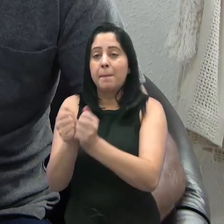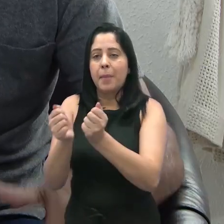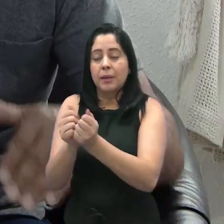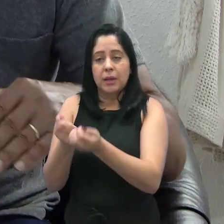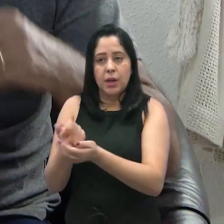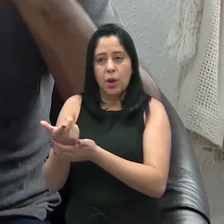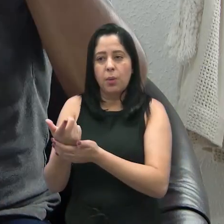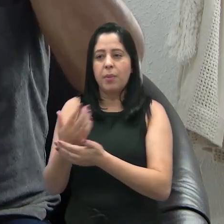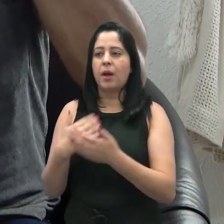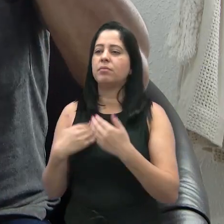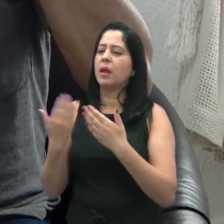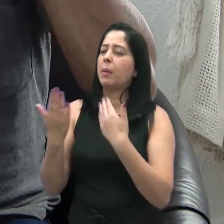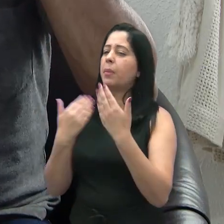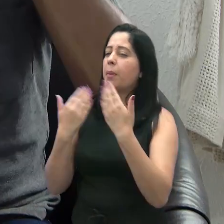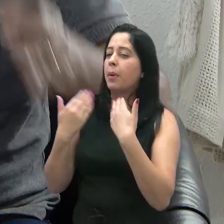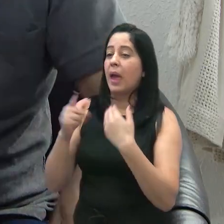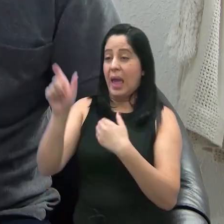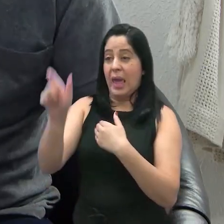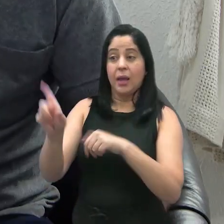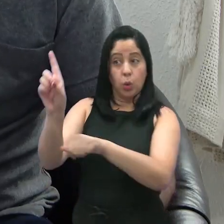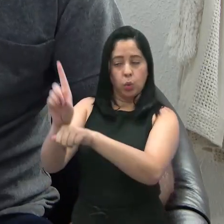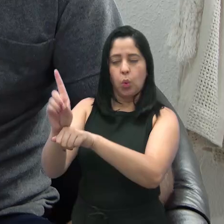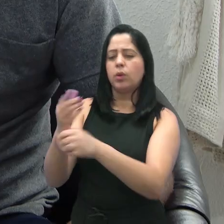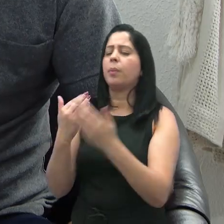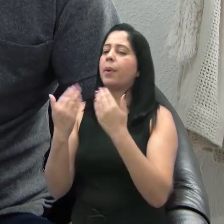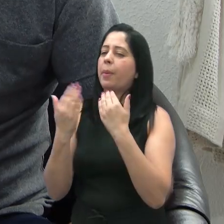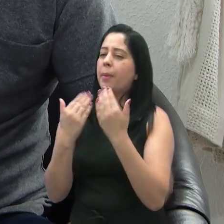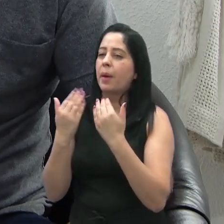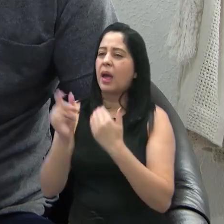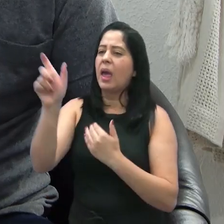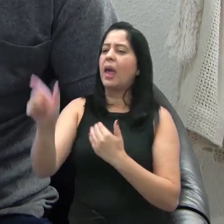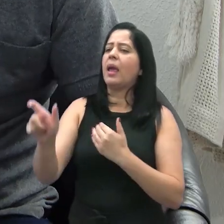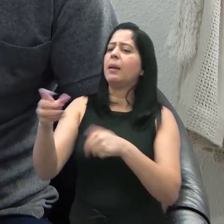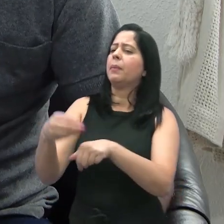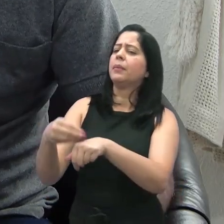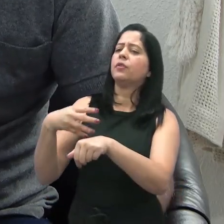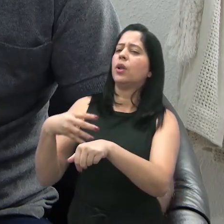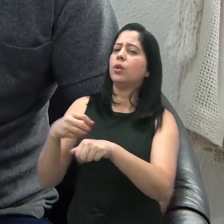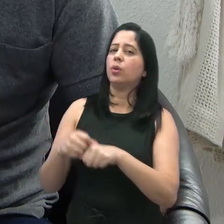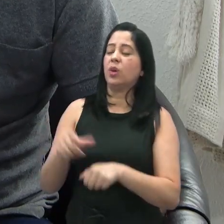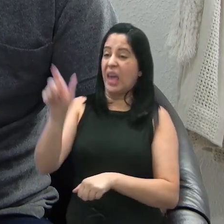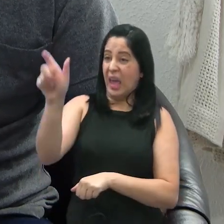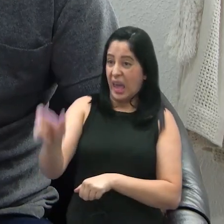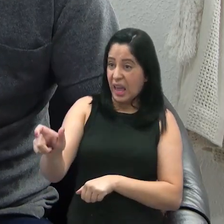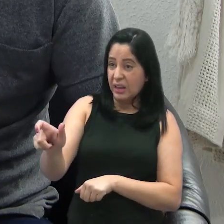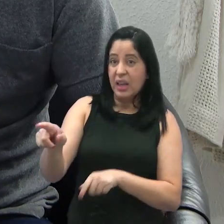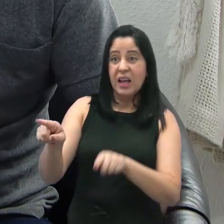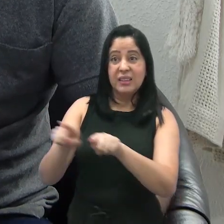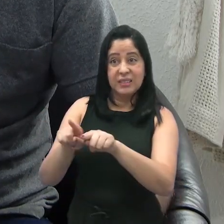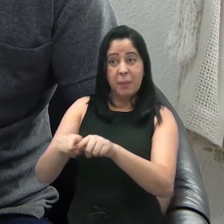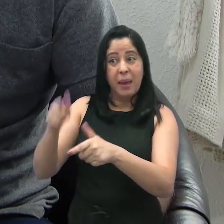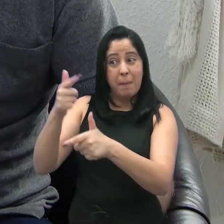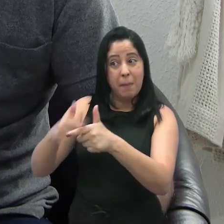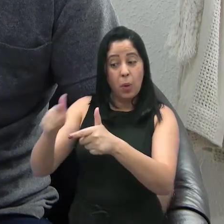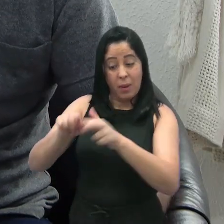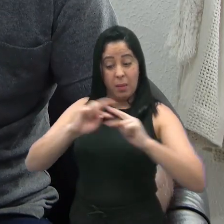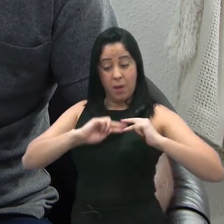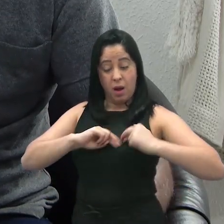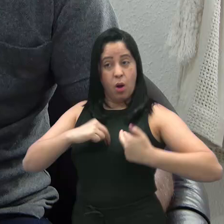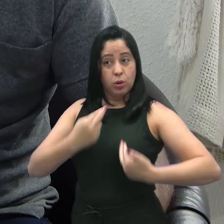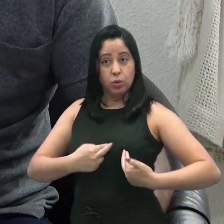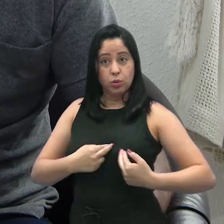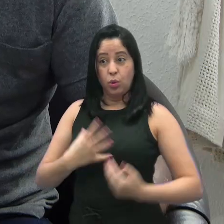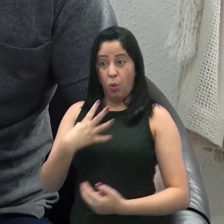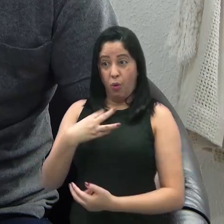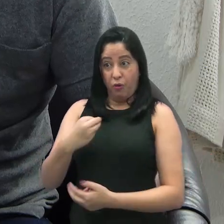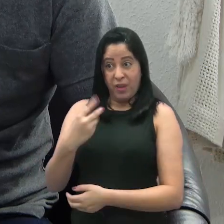o dono da padaria, um amigo de infância. Ele me falou que ele passou por uma situação desse de luto com o filho